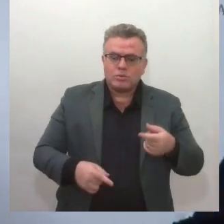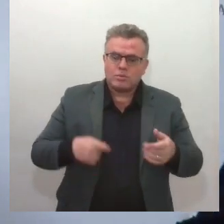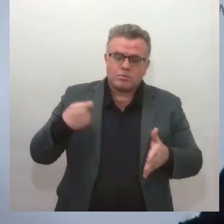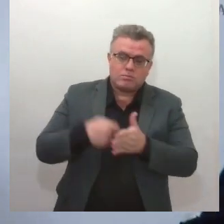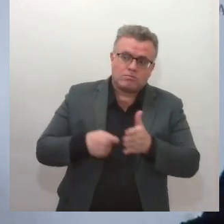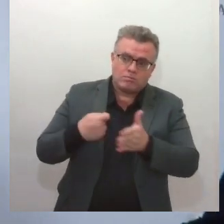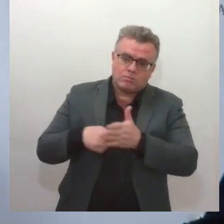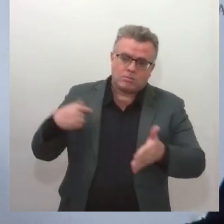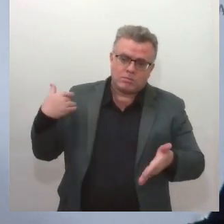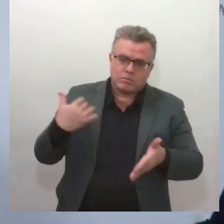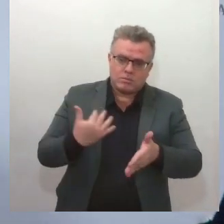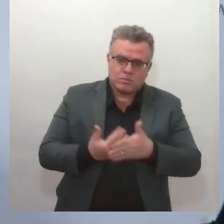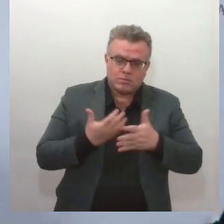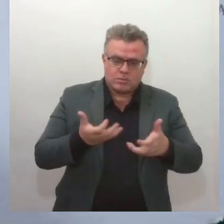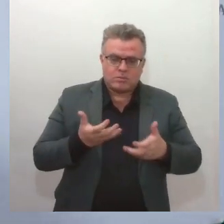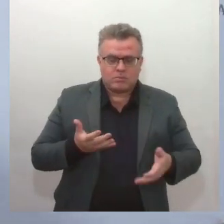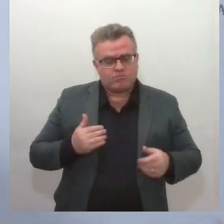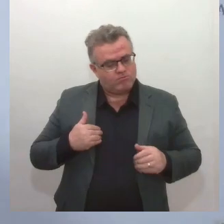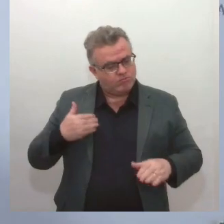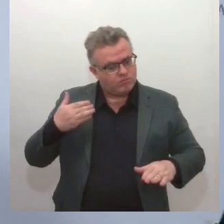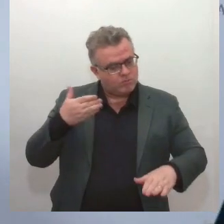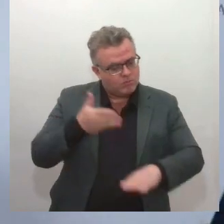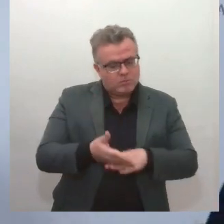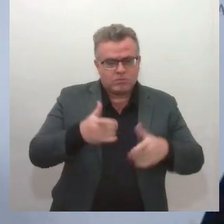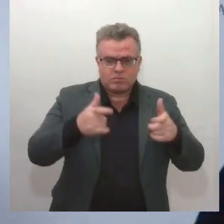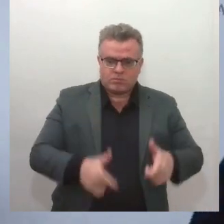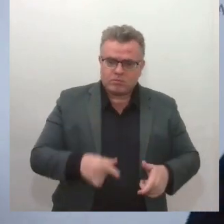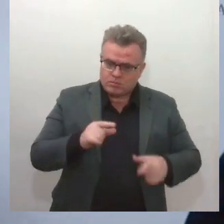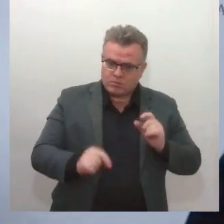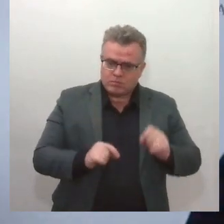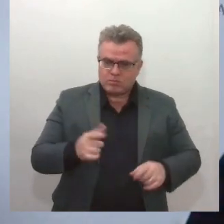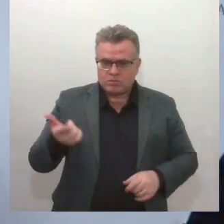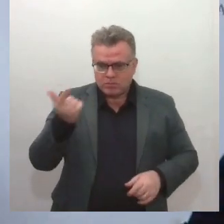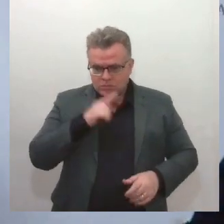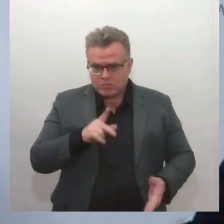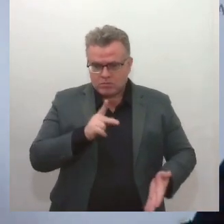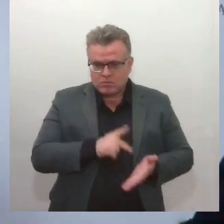já conseguiu parte do território lá da